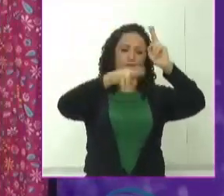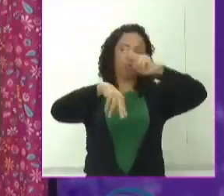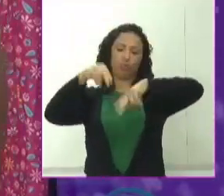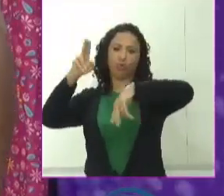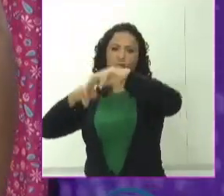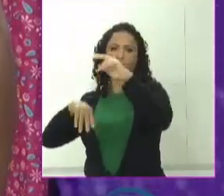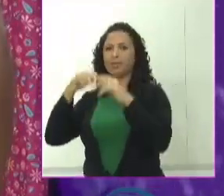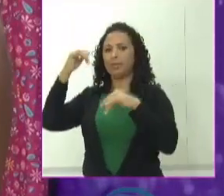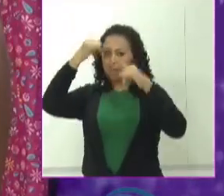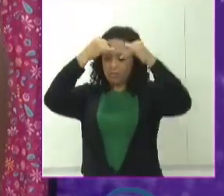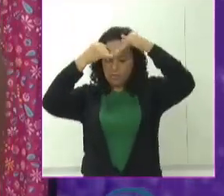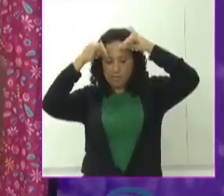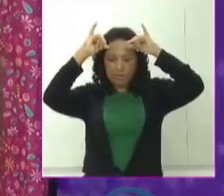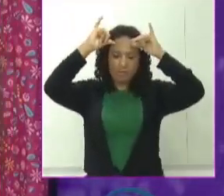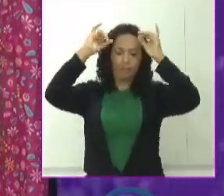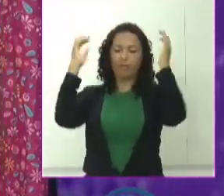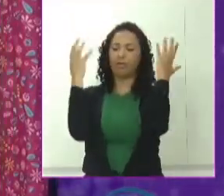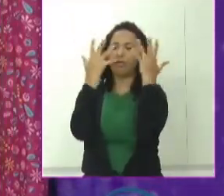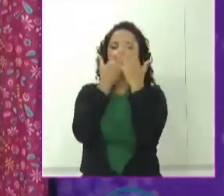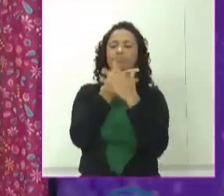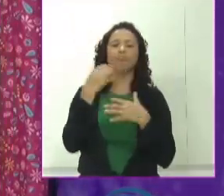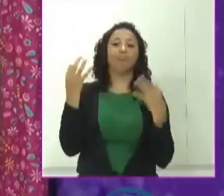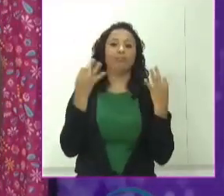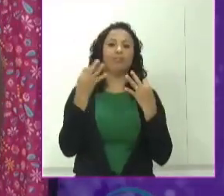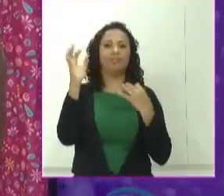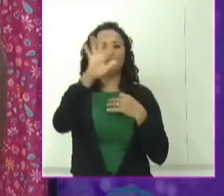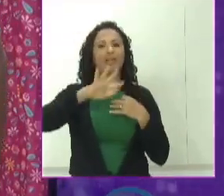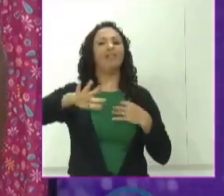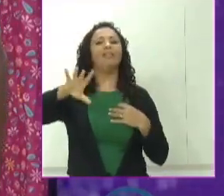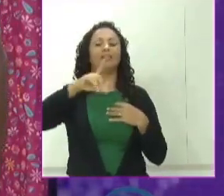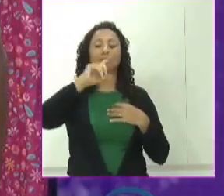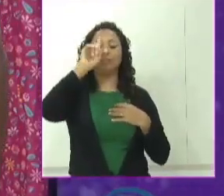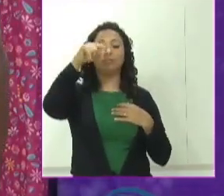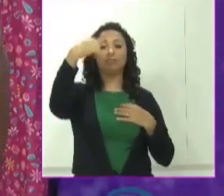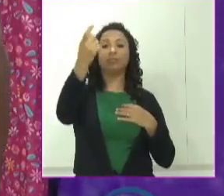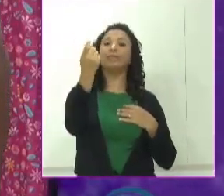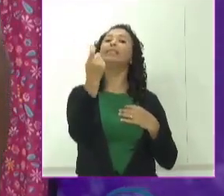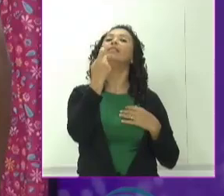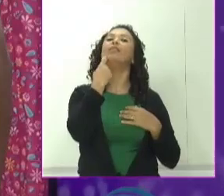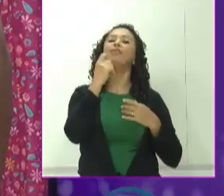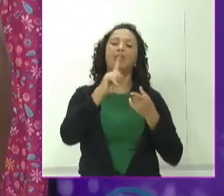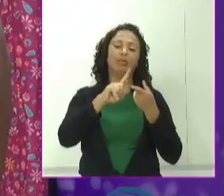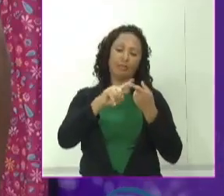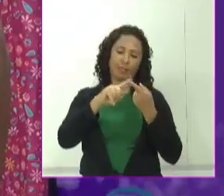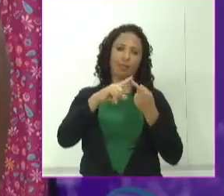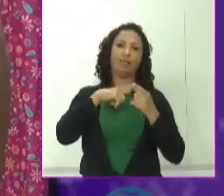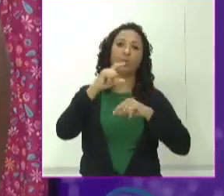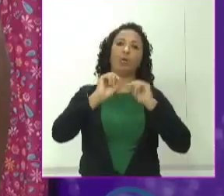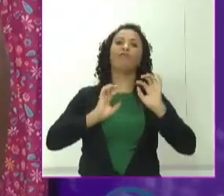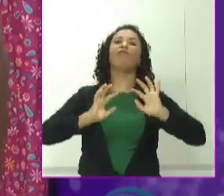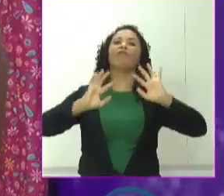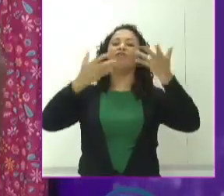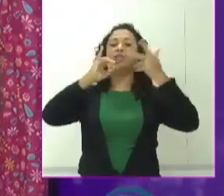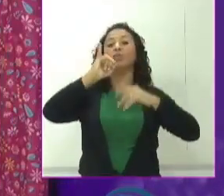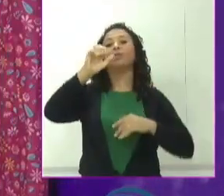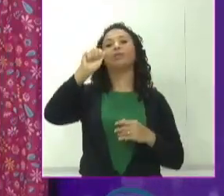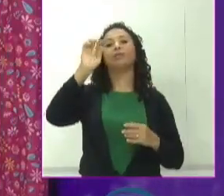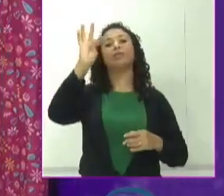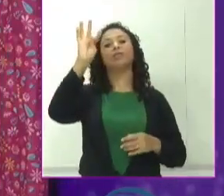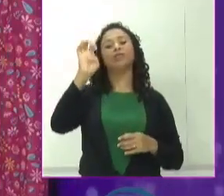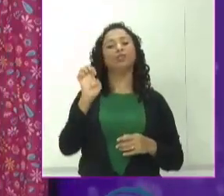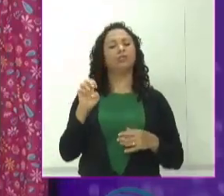que é o boi mais bonito da região, vai estar lá. Porque na próxima sexta-feira tem a festa do Yacht Clube, né, David? Cadê o...